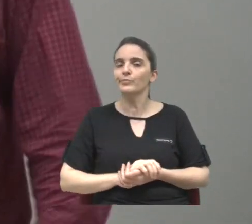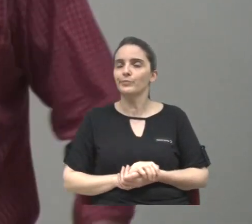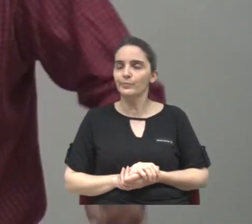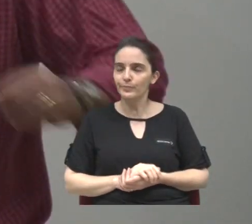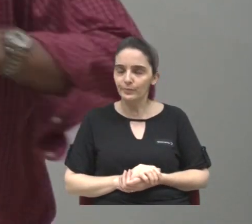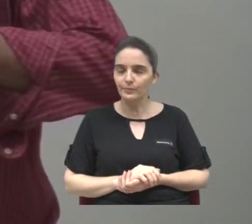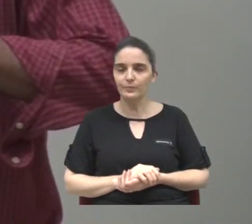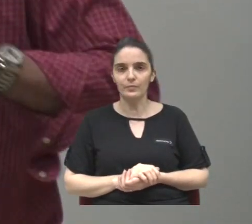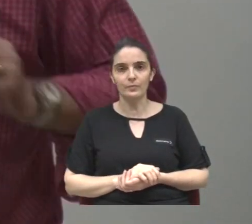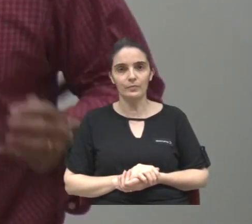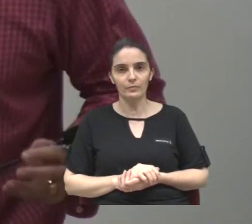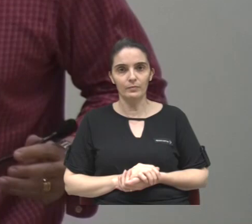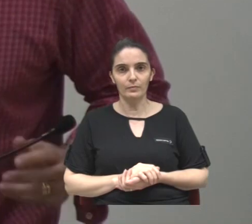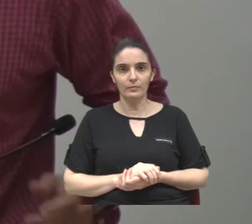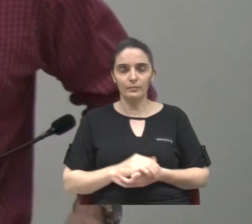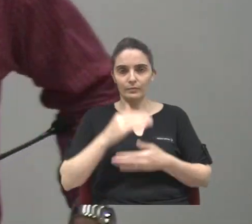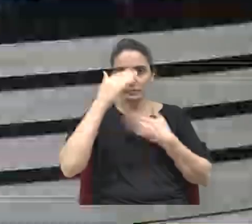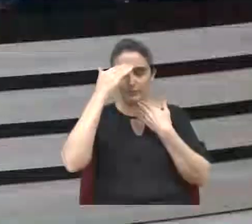de Limeira. Obrigado, presidente.